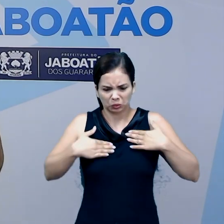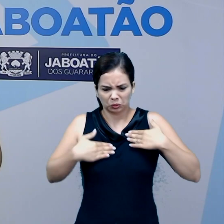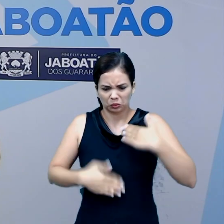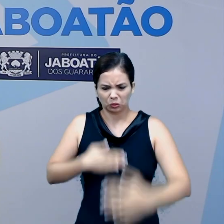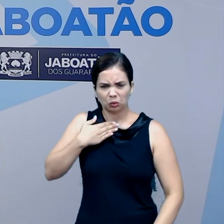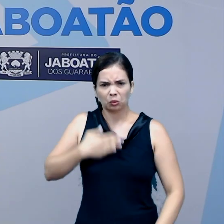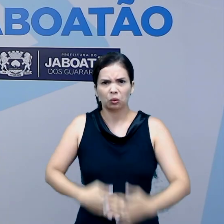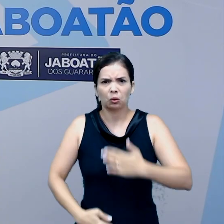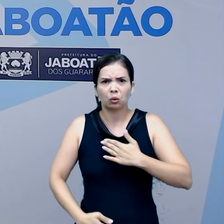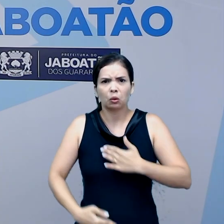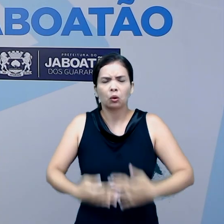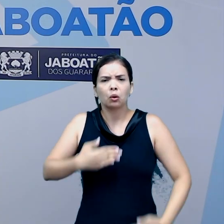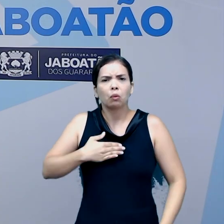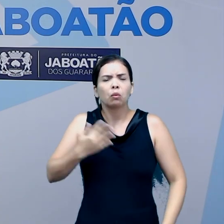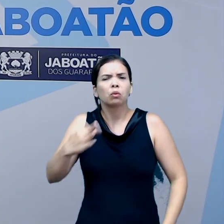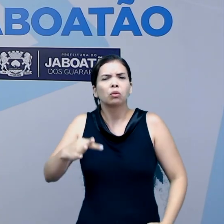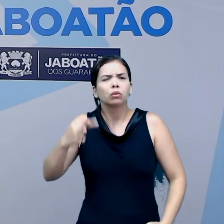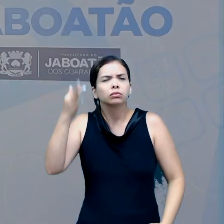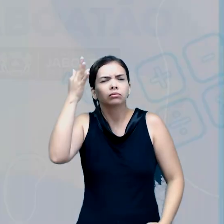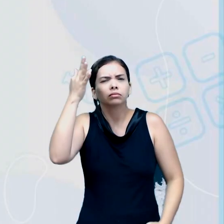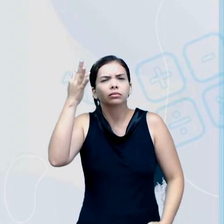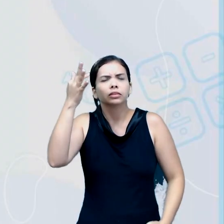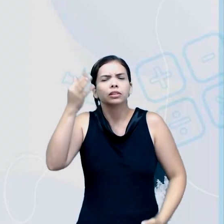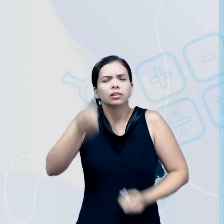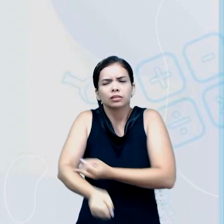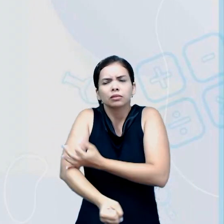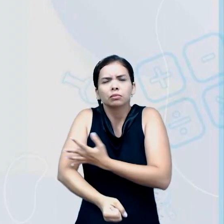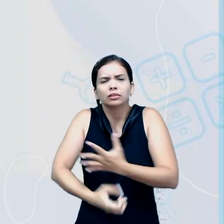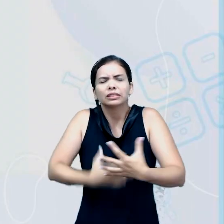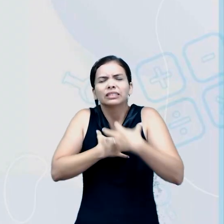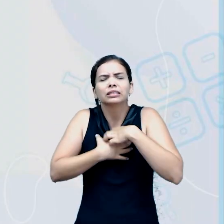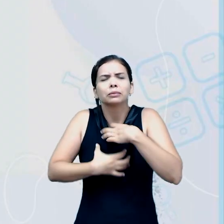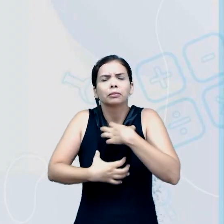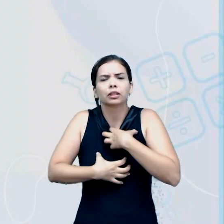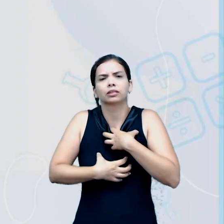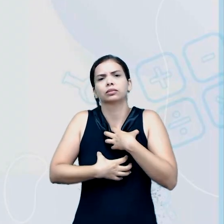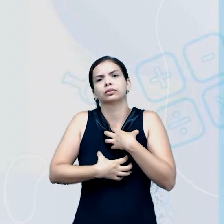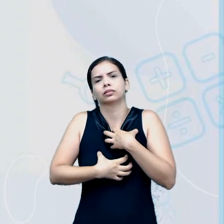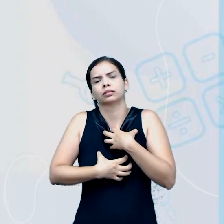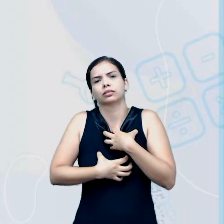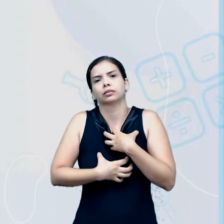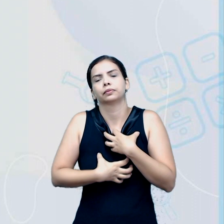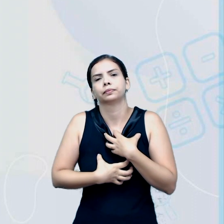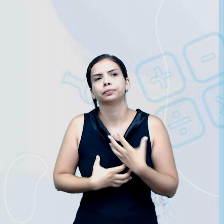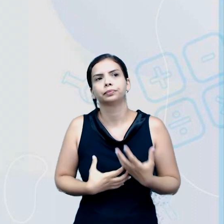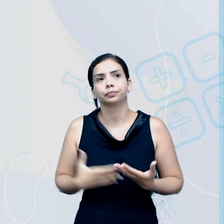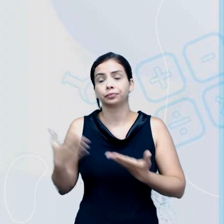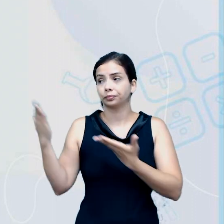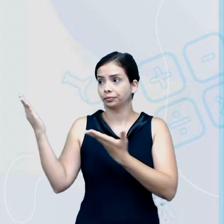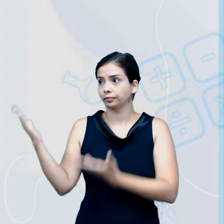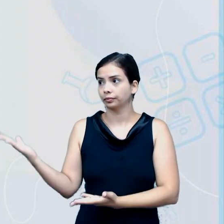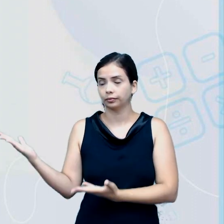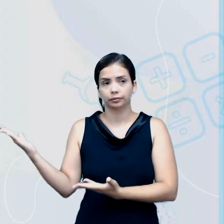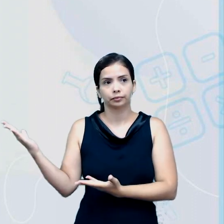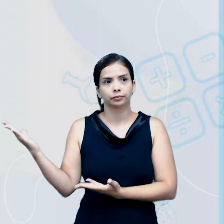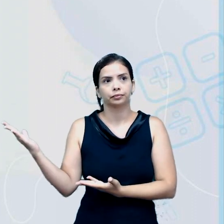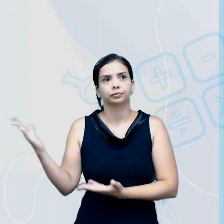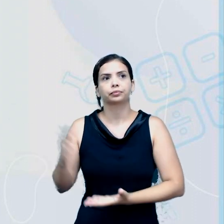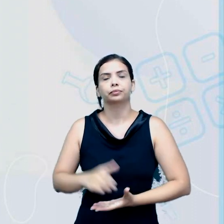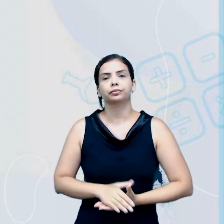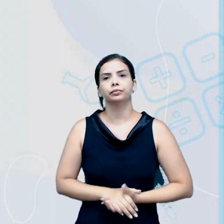nesta performance aqui com vocês estão vendo with many rows o ritmo zero é feita em Napoli